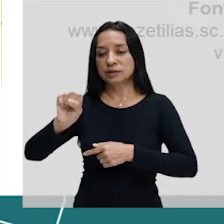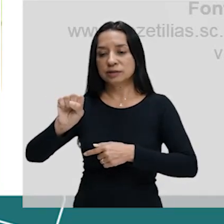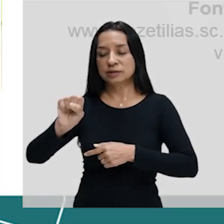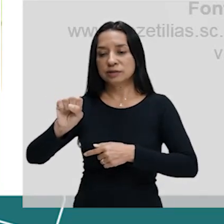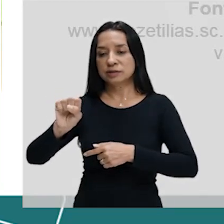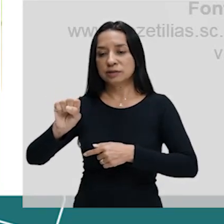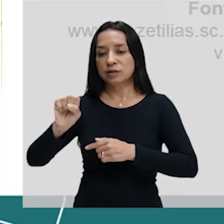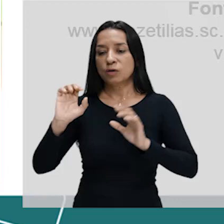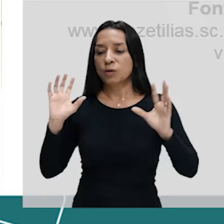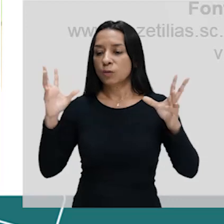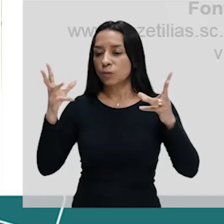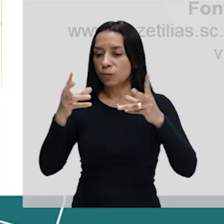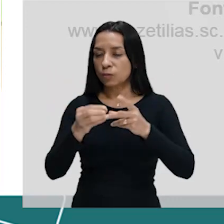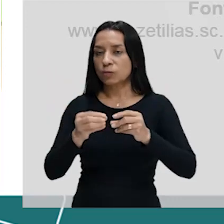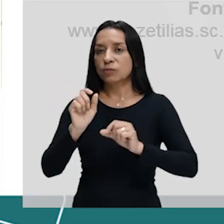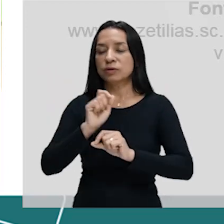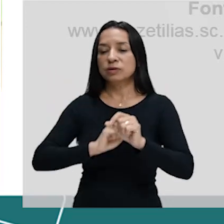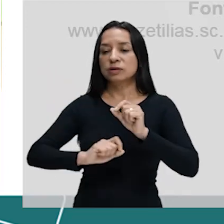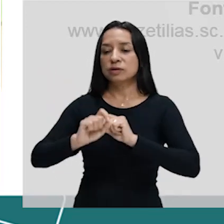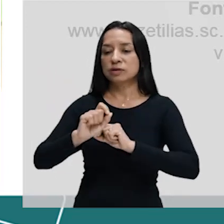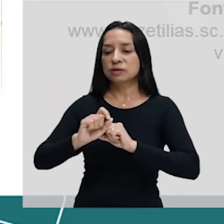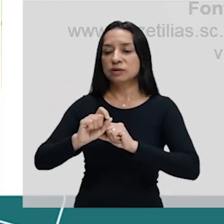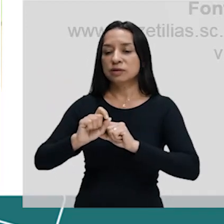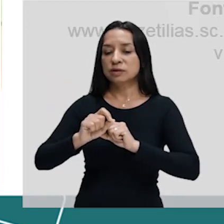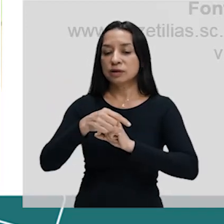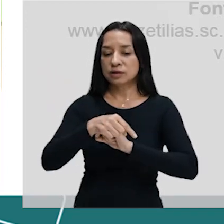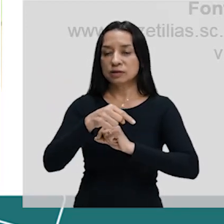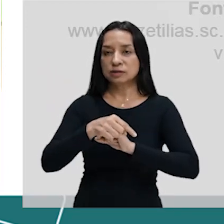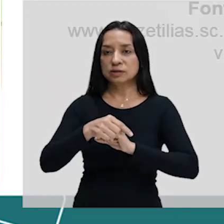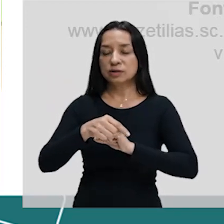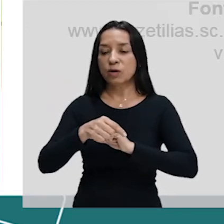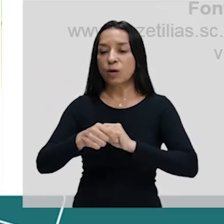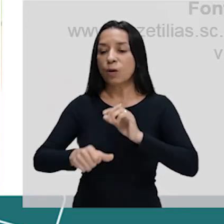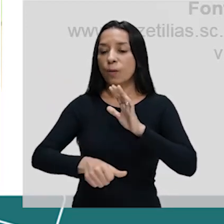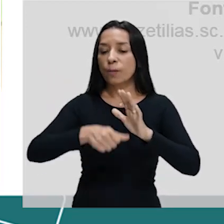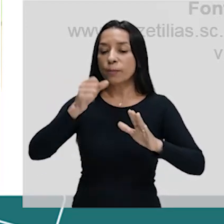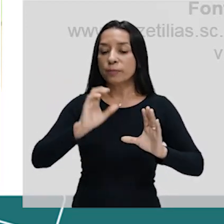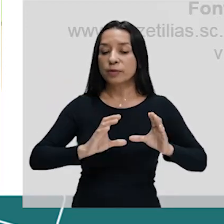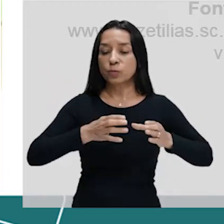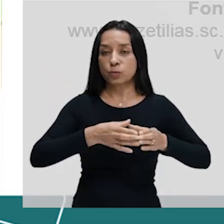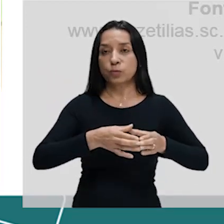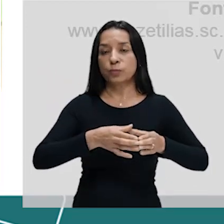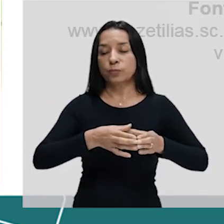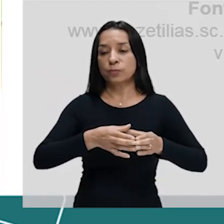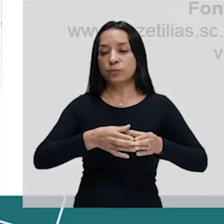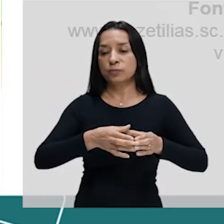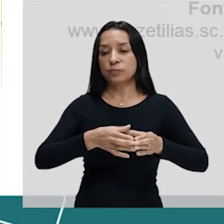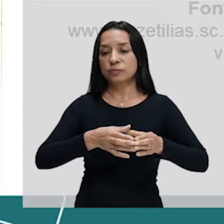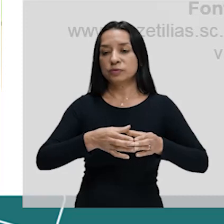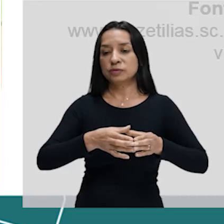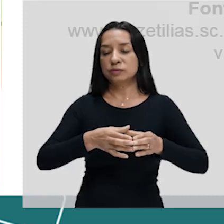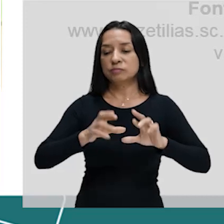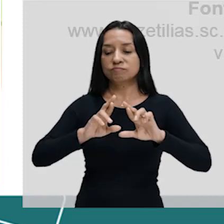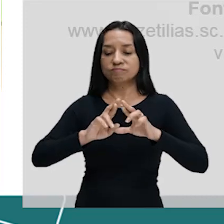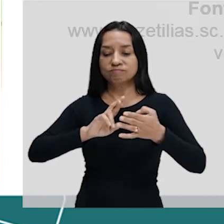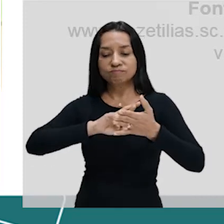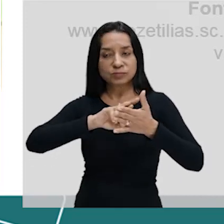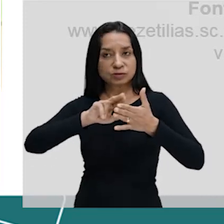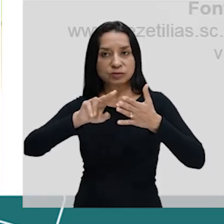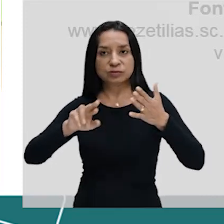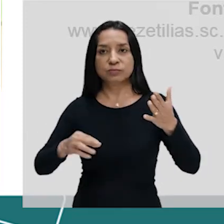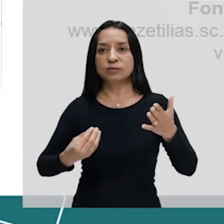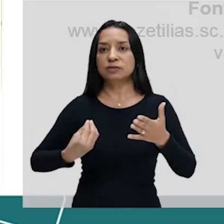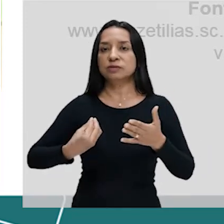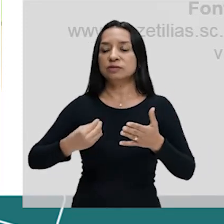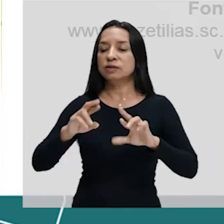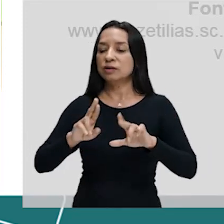indivíduos que são descendentes daquele primeiro grupo que a gente falou anteriormente, esses dois indivíduos então são de espécies diferentes.